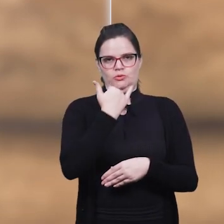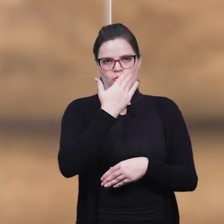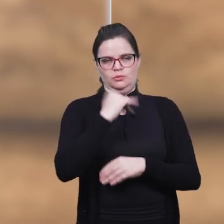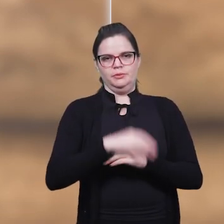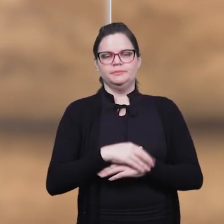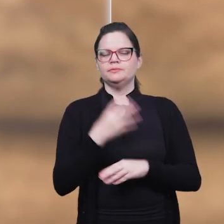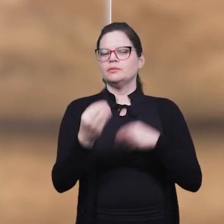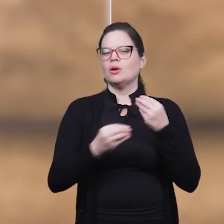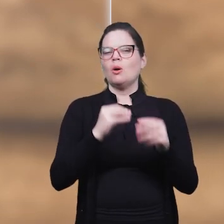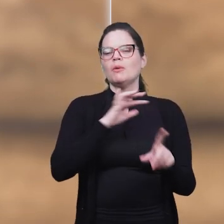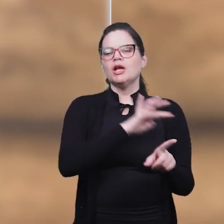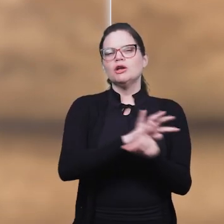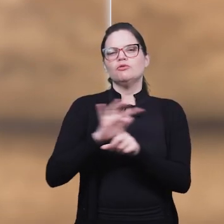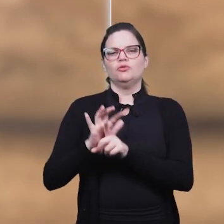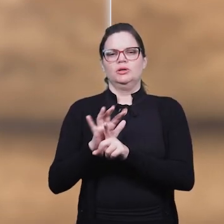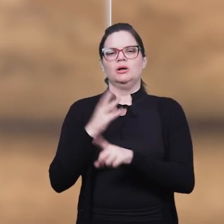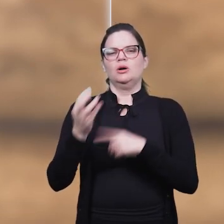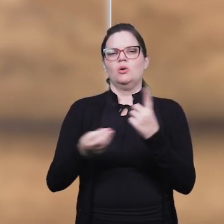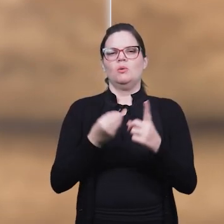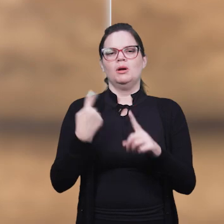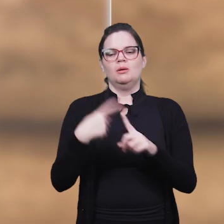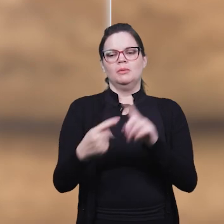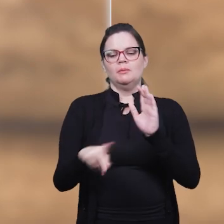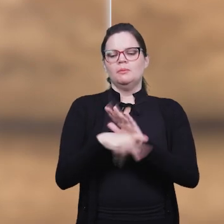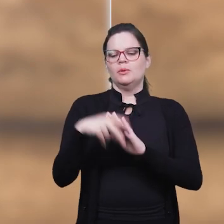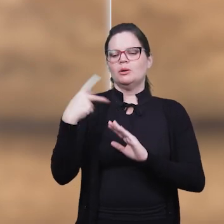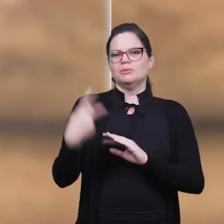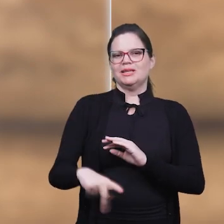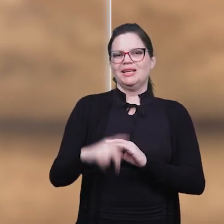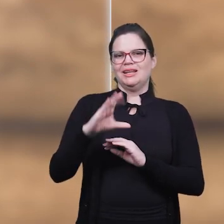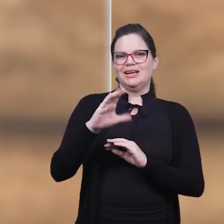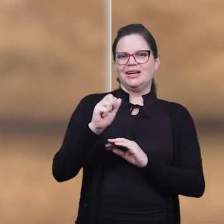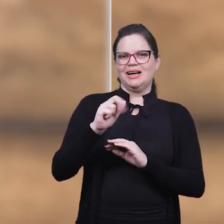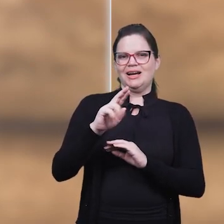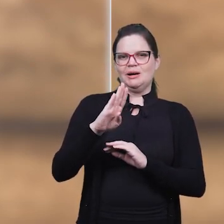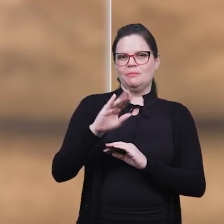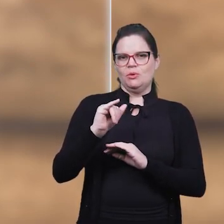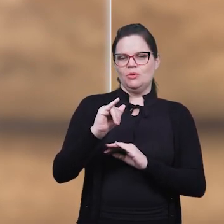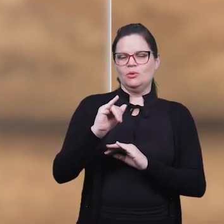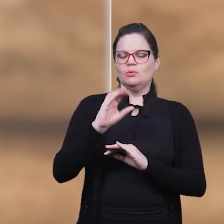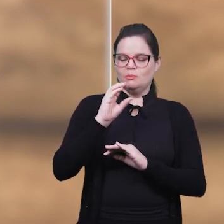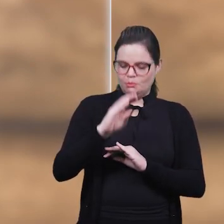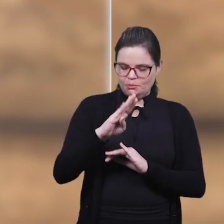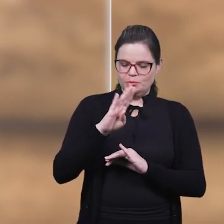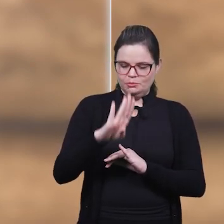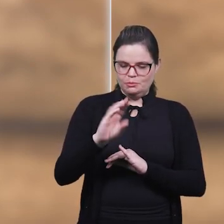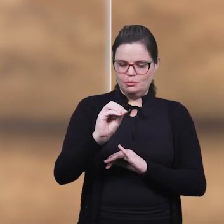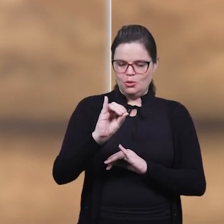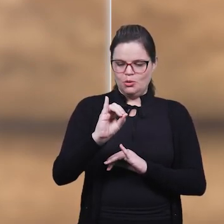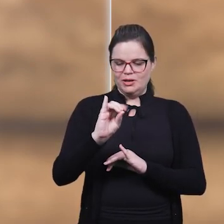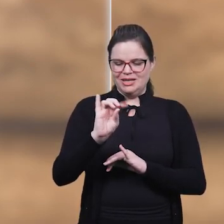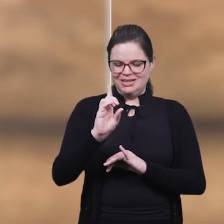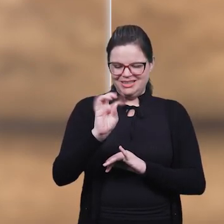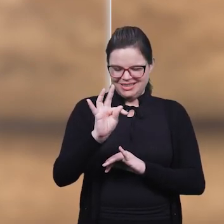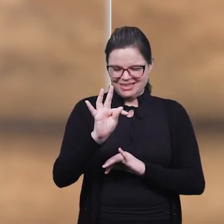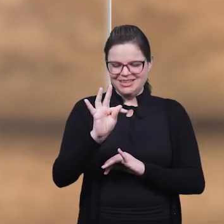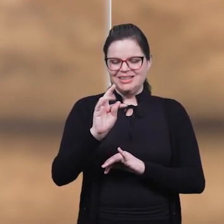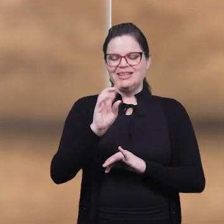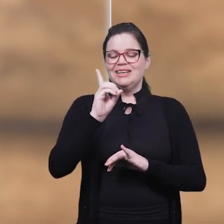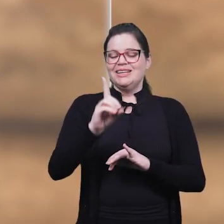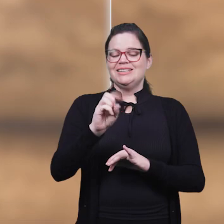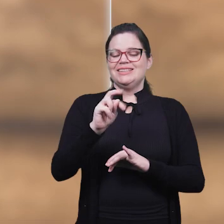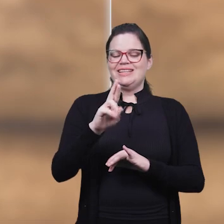influencia nessa medida é a natureza do carboidrato consumido e fatores como a quantidade de fibras,